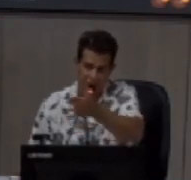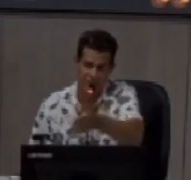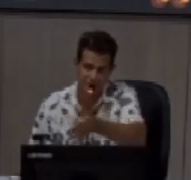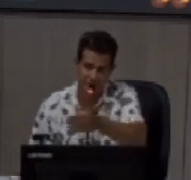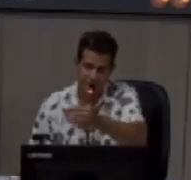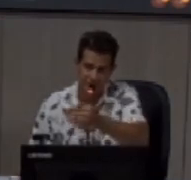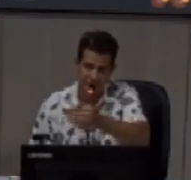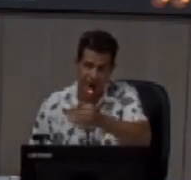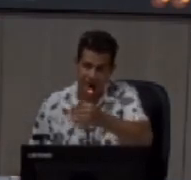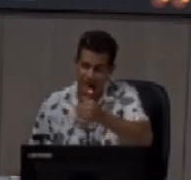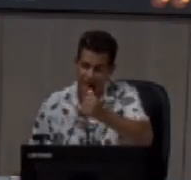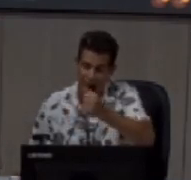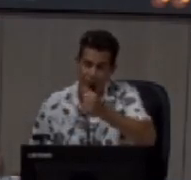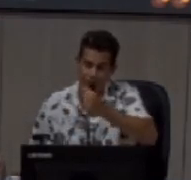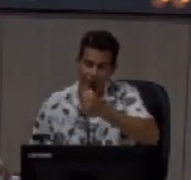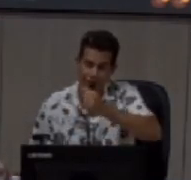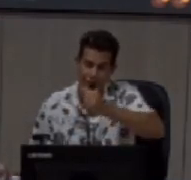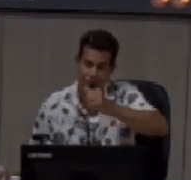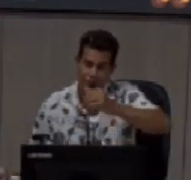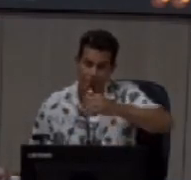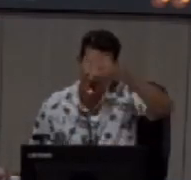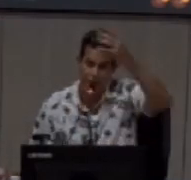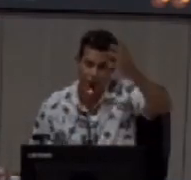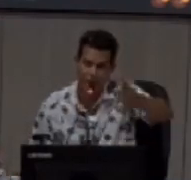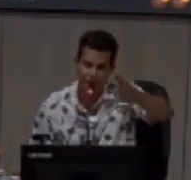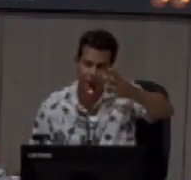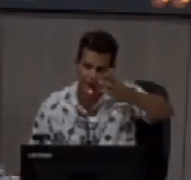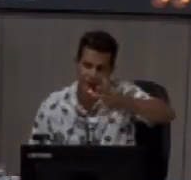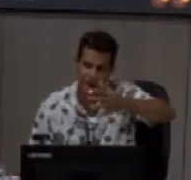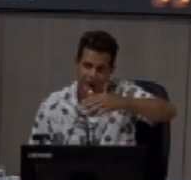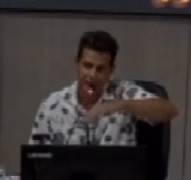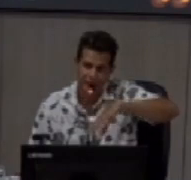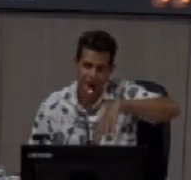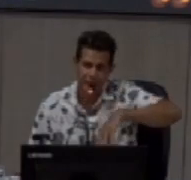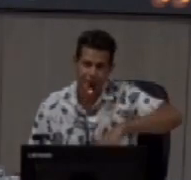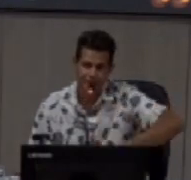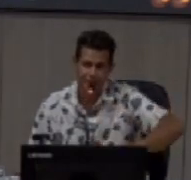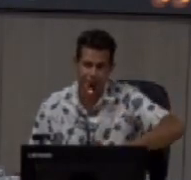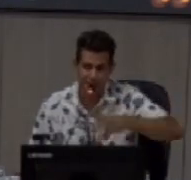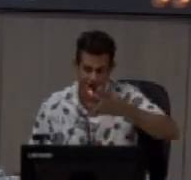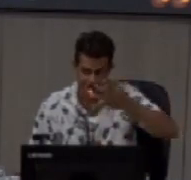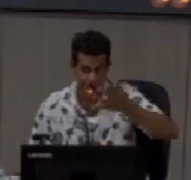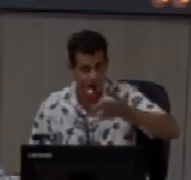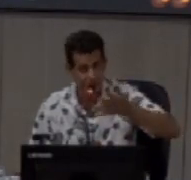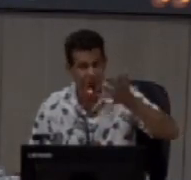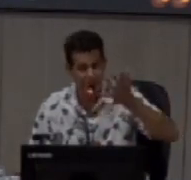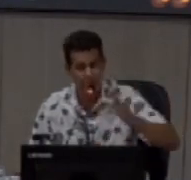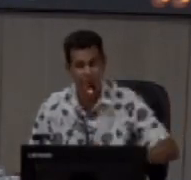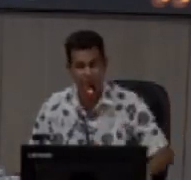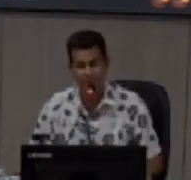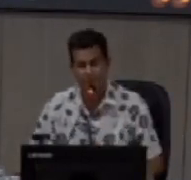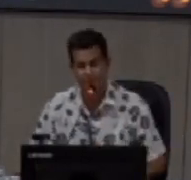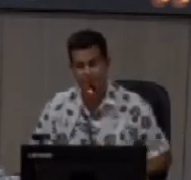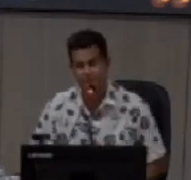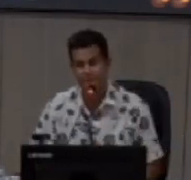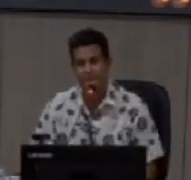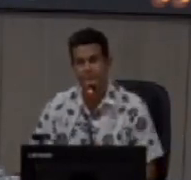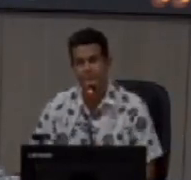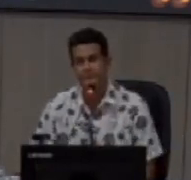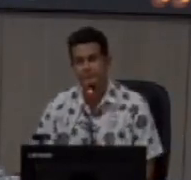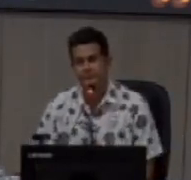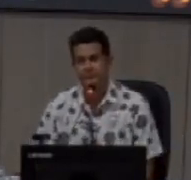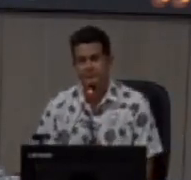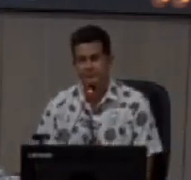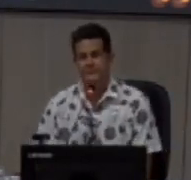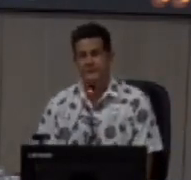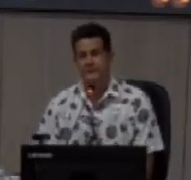aí aos comerciantes, que vai dar um impacto maior ainda. Né? Lá tem problema que é pior. Justamente. O consumidor